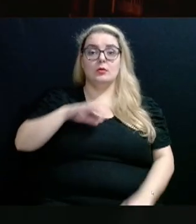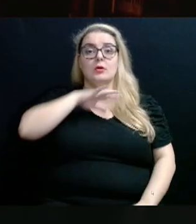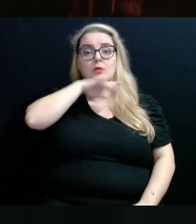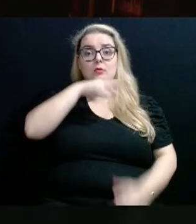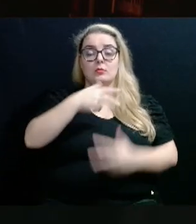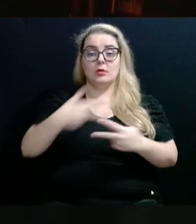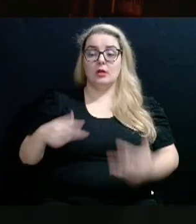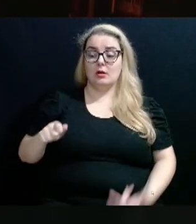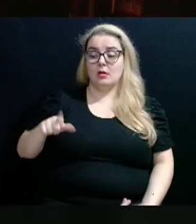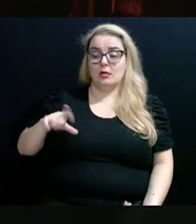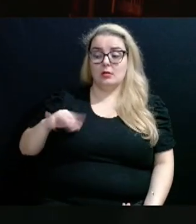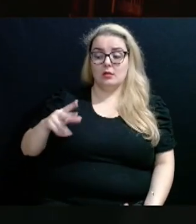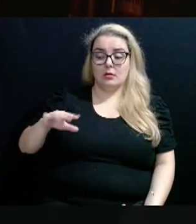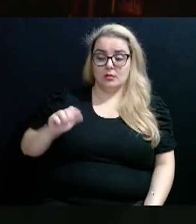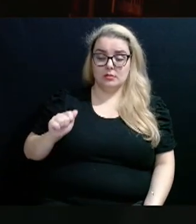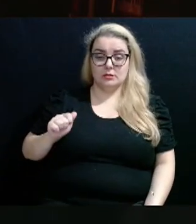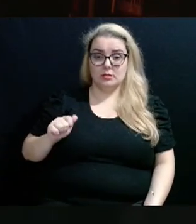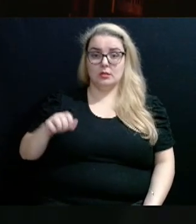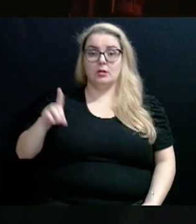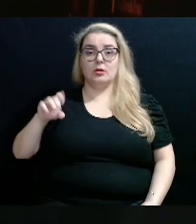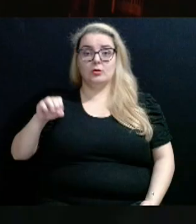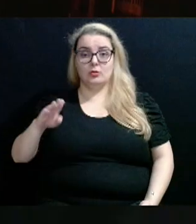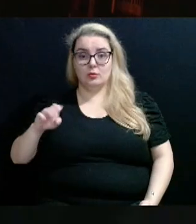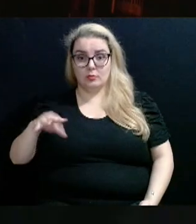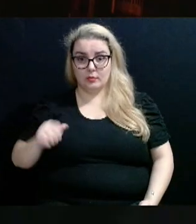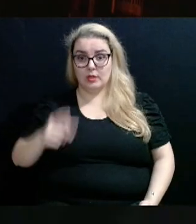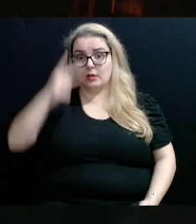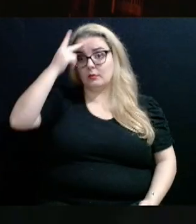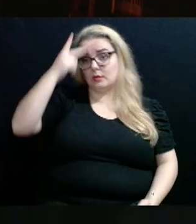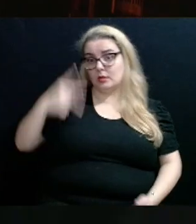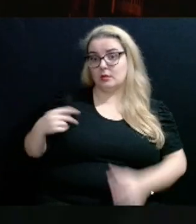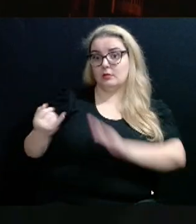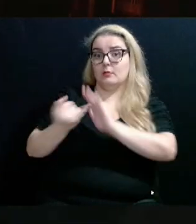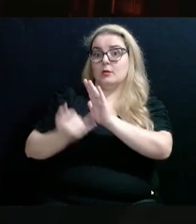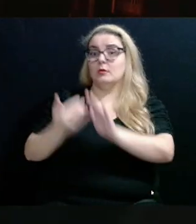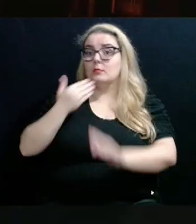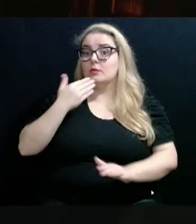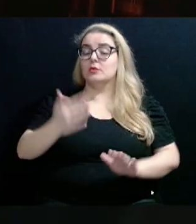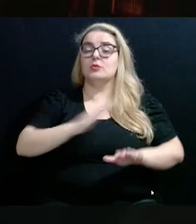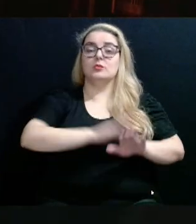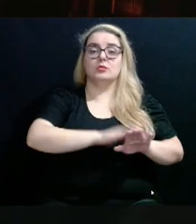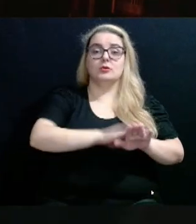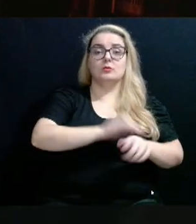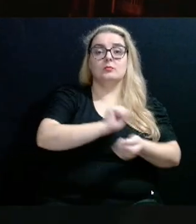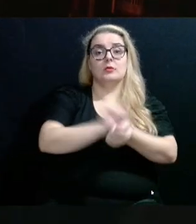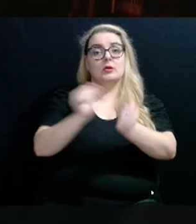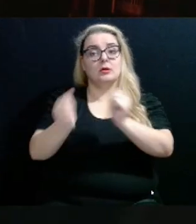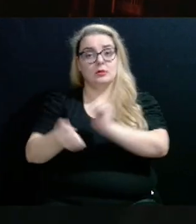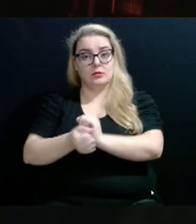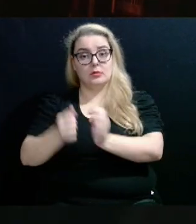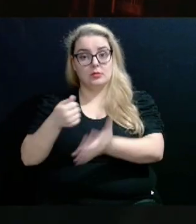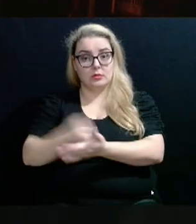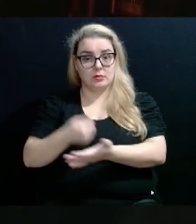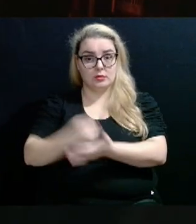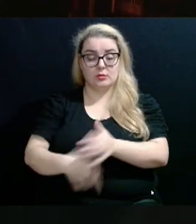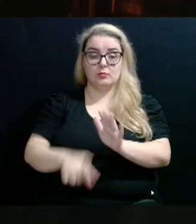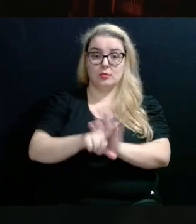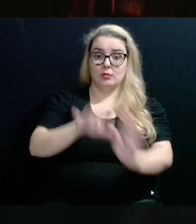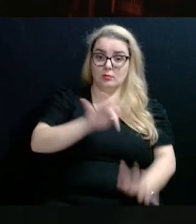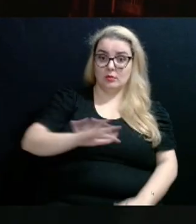foi solicitada pela própria entidade para adequação às exigências da Lei Federal 9.790